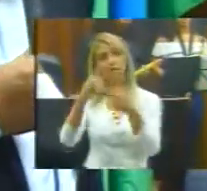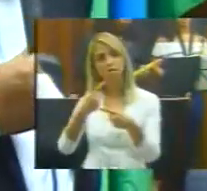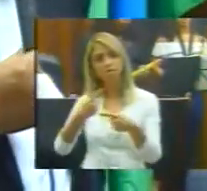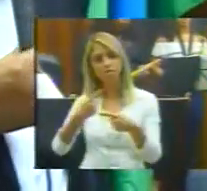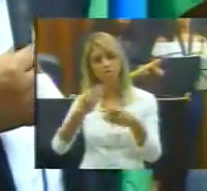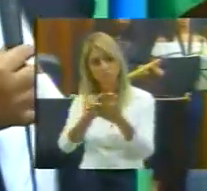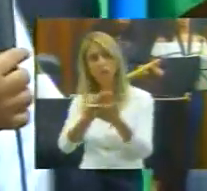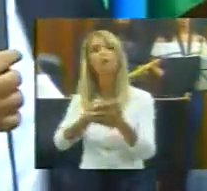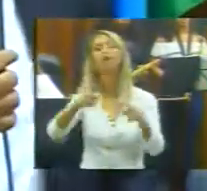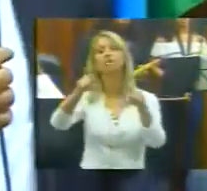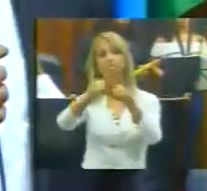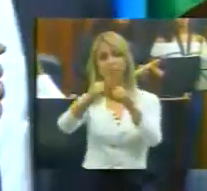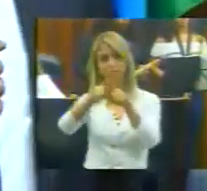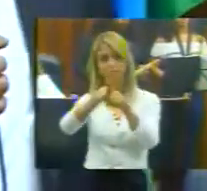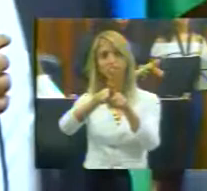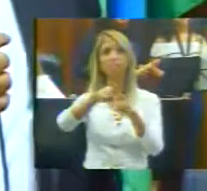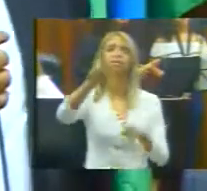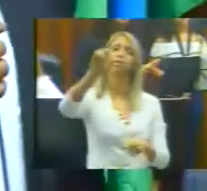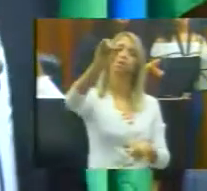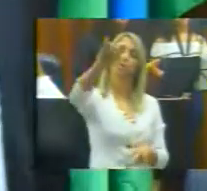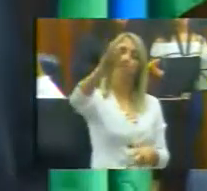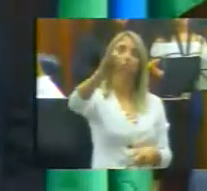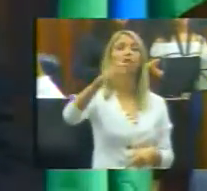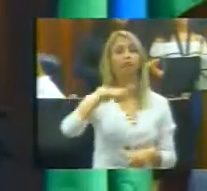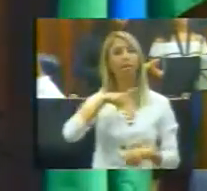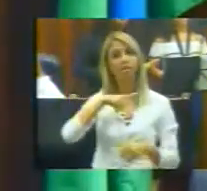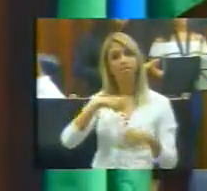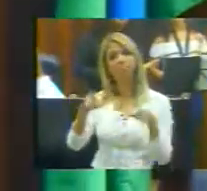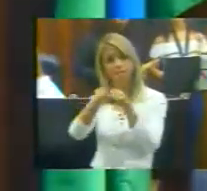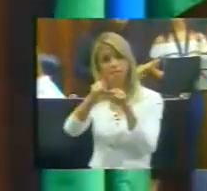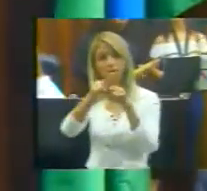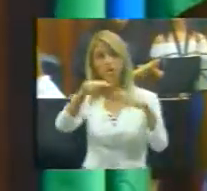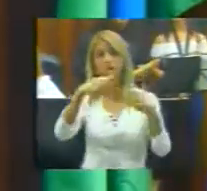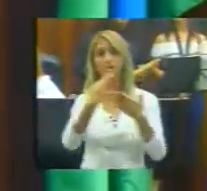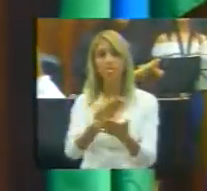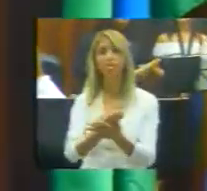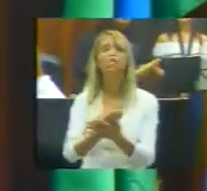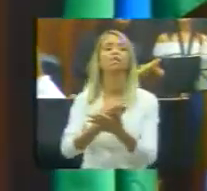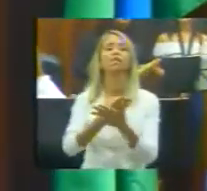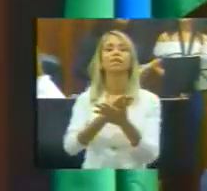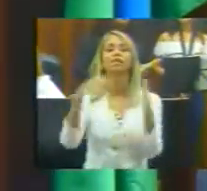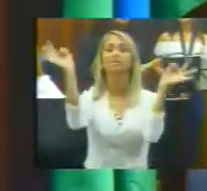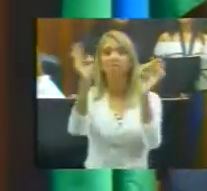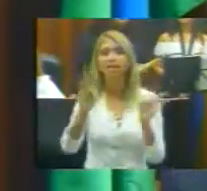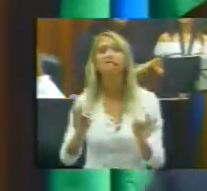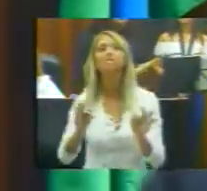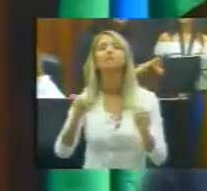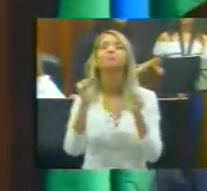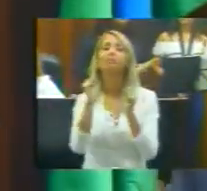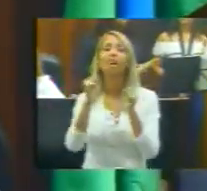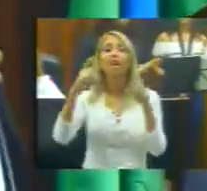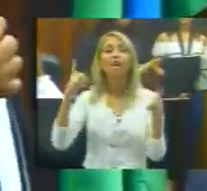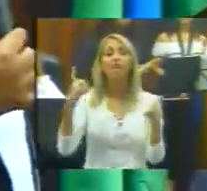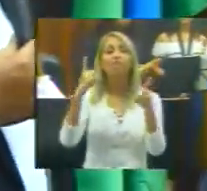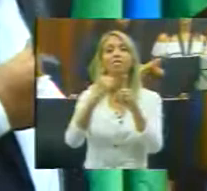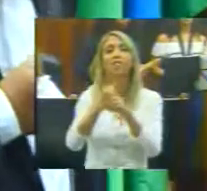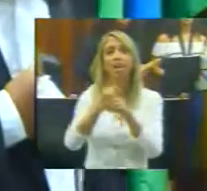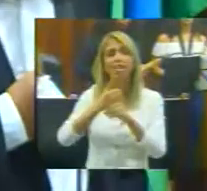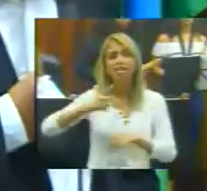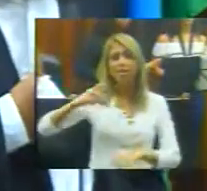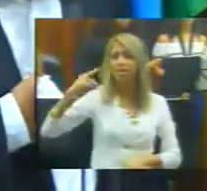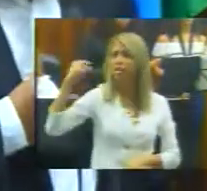minha escola. Né? Alegria de poder reencontrar, 12 anos